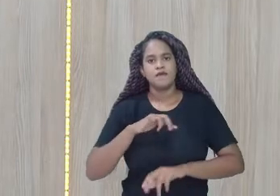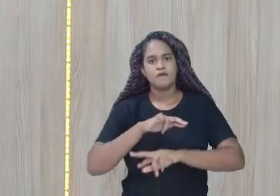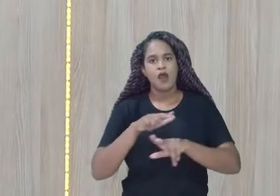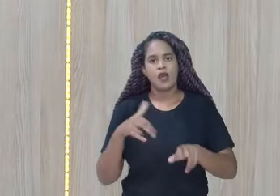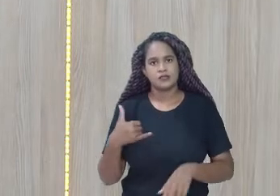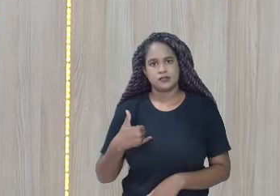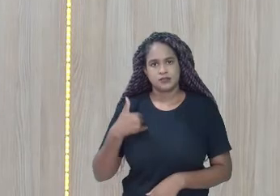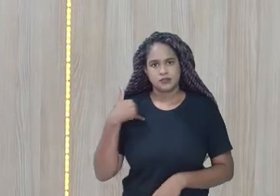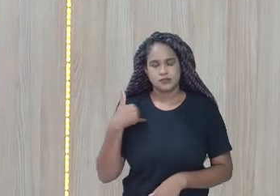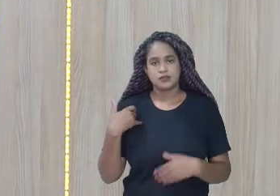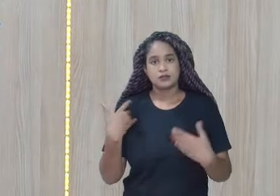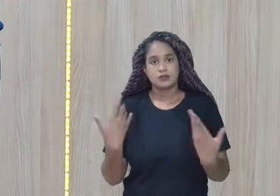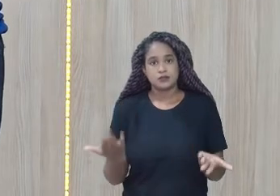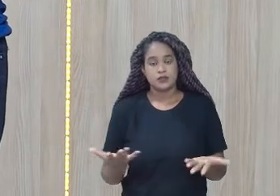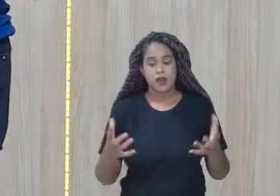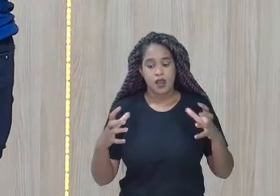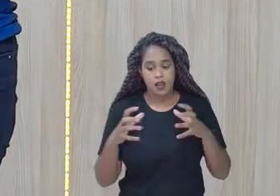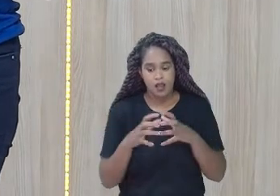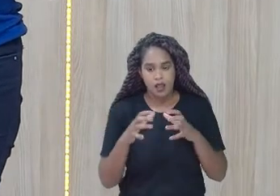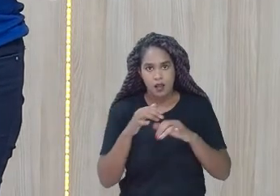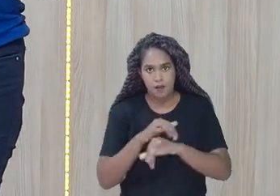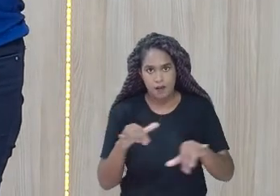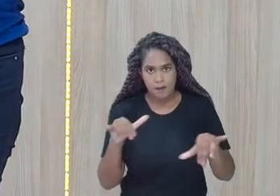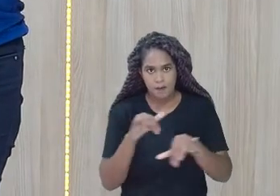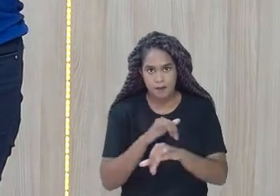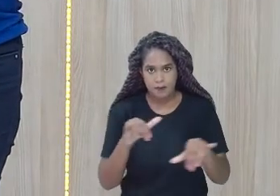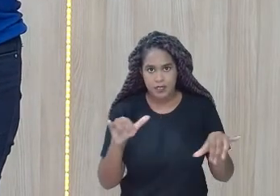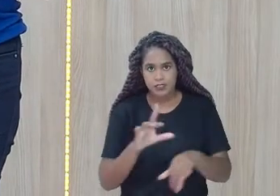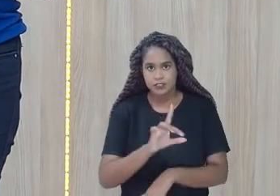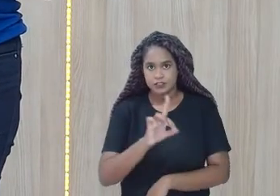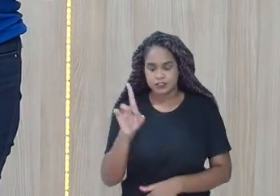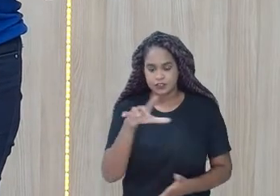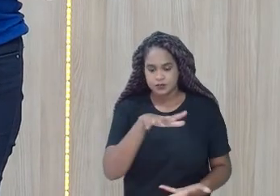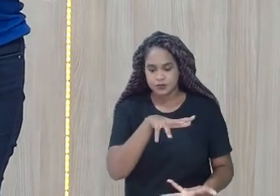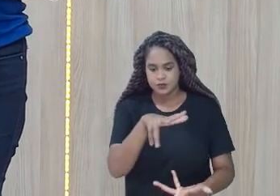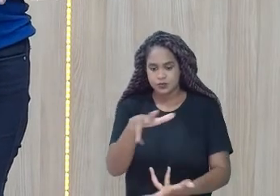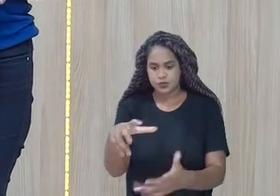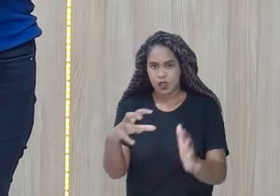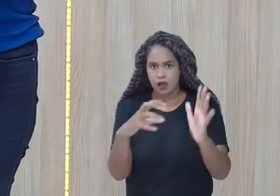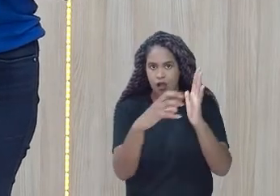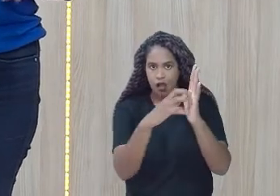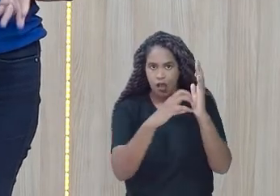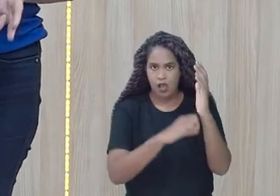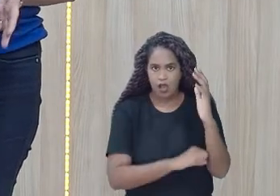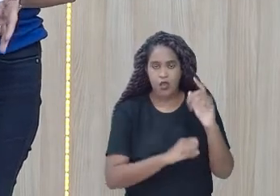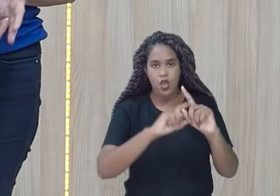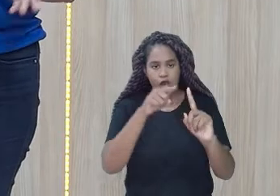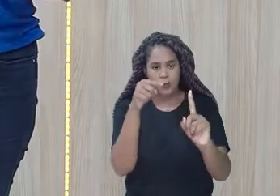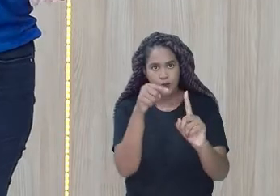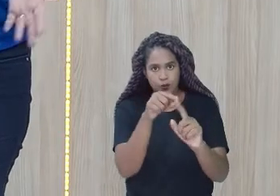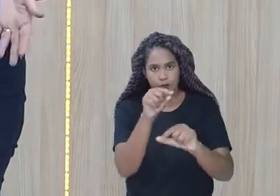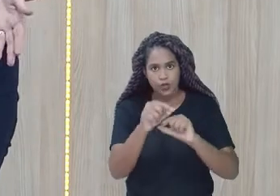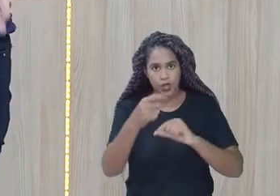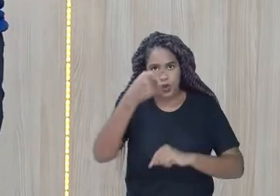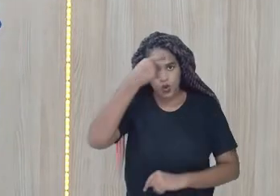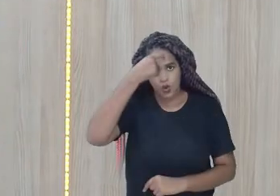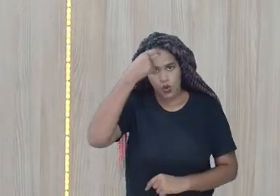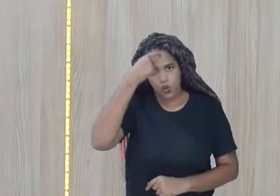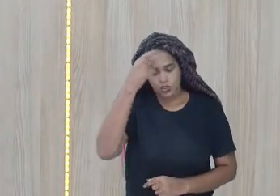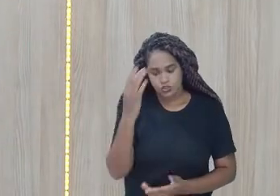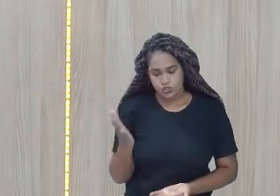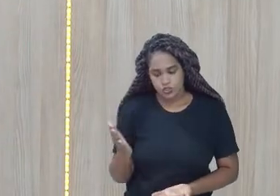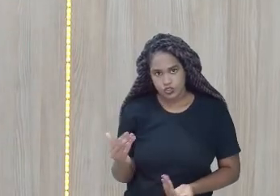E nessa campanha do Dia Mundial de AIDS, ela quer atingir mais os jovens, os adolescentes entre 15